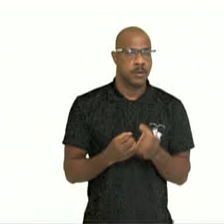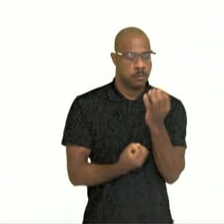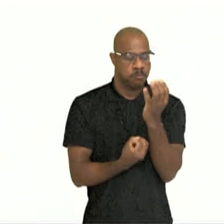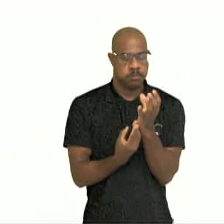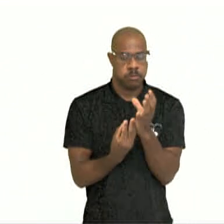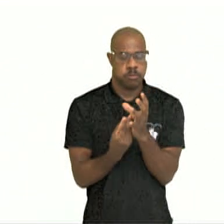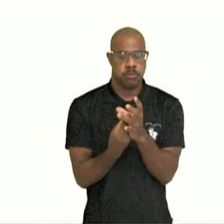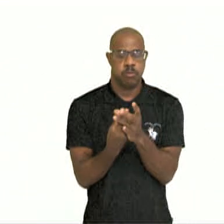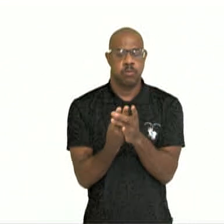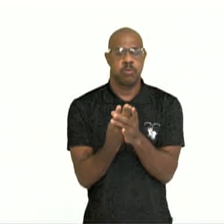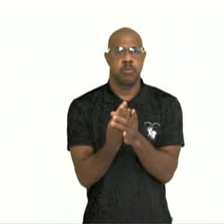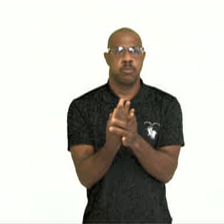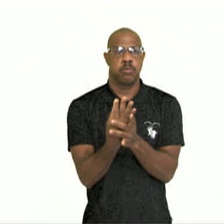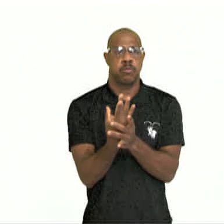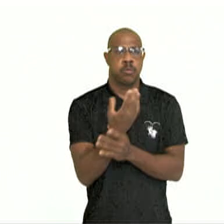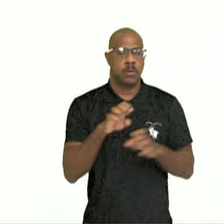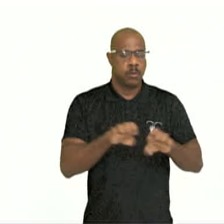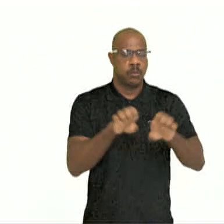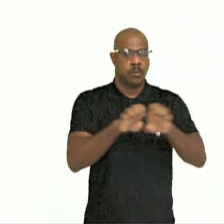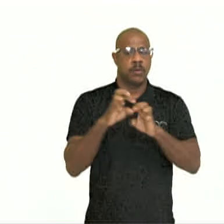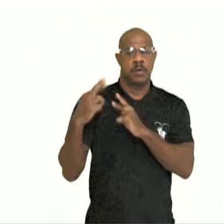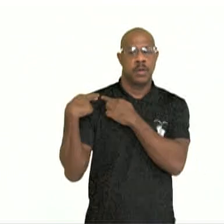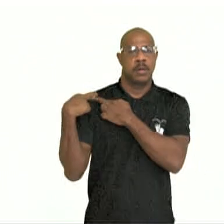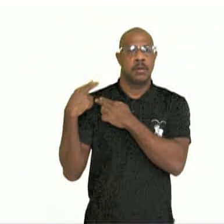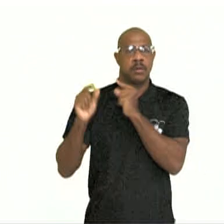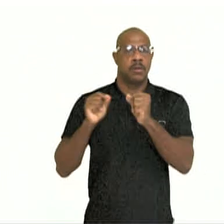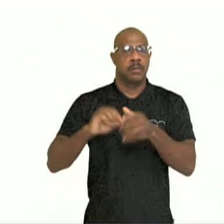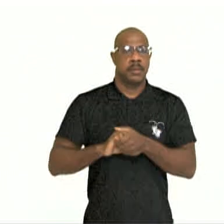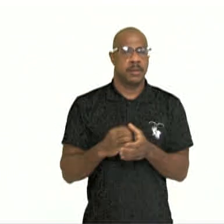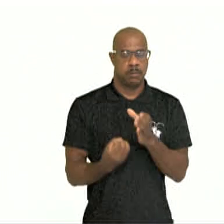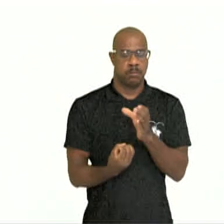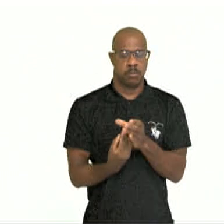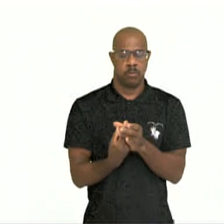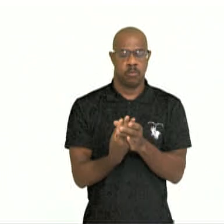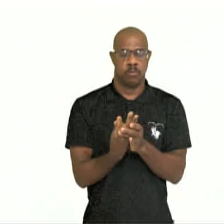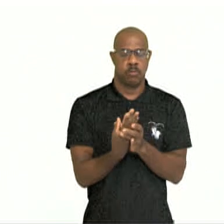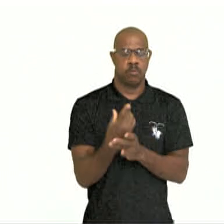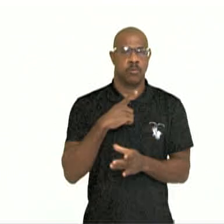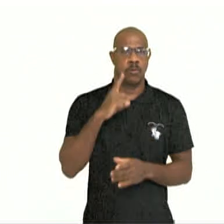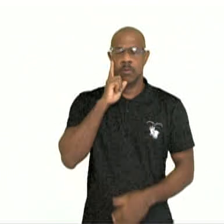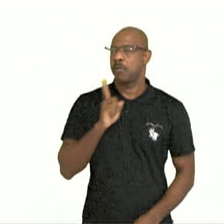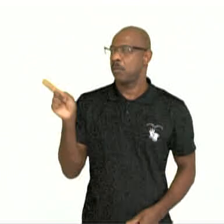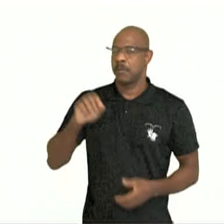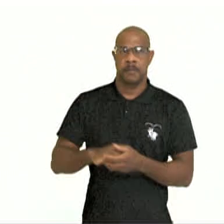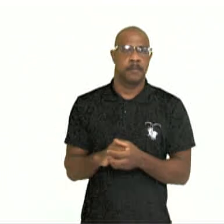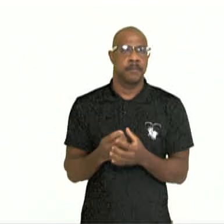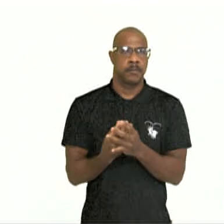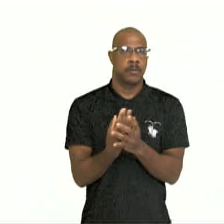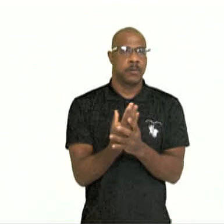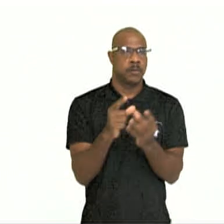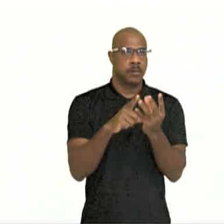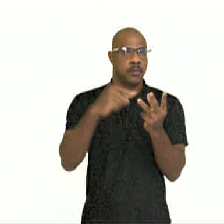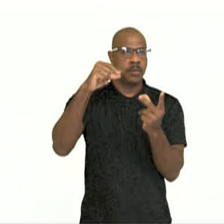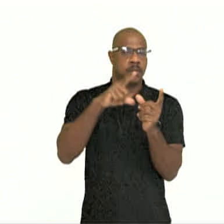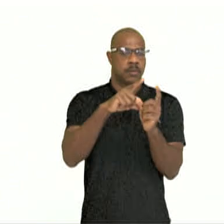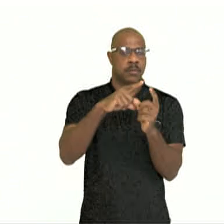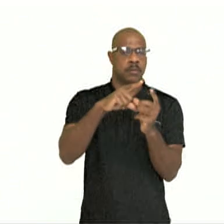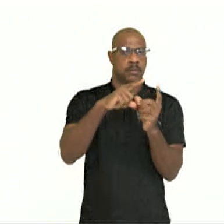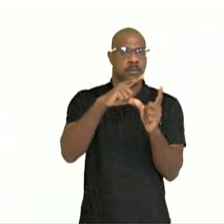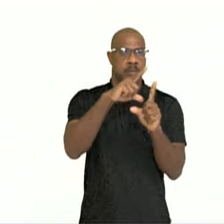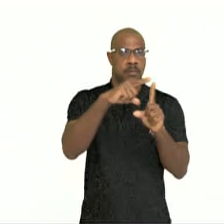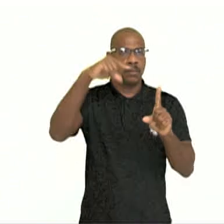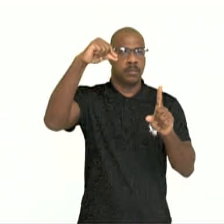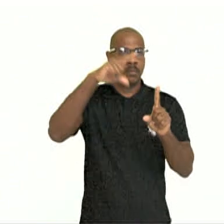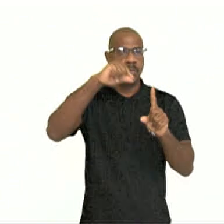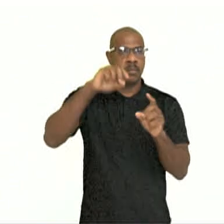estruturas responsáveis pela reprodução. Nesse corte transversal de uma folha, certo? Então a gente